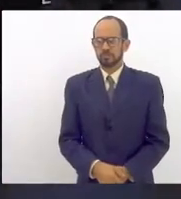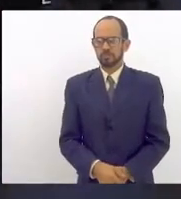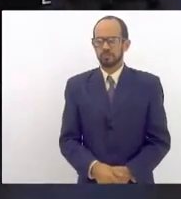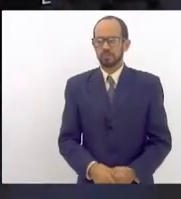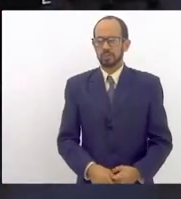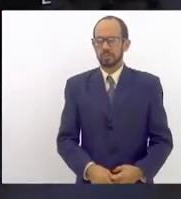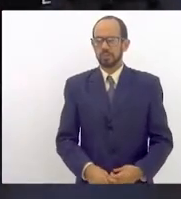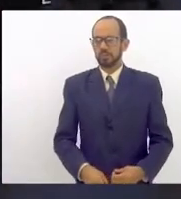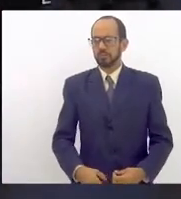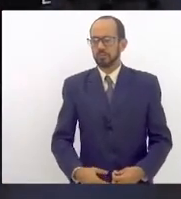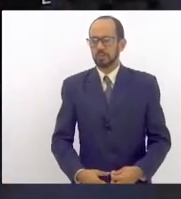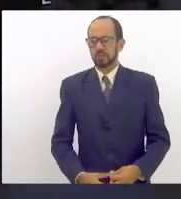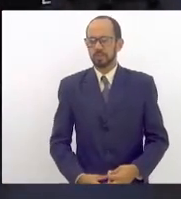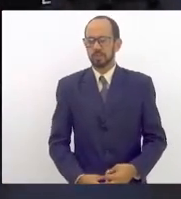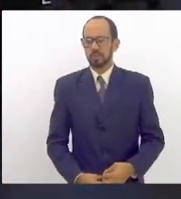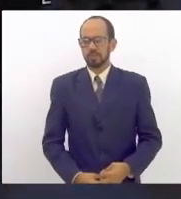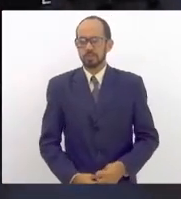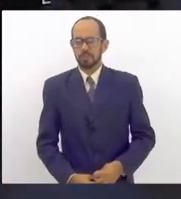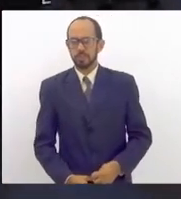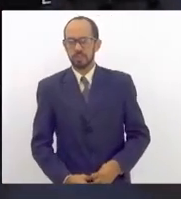pronto pronto